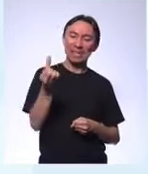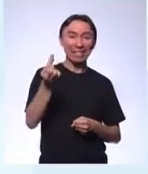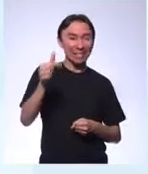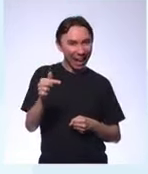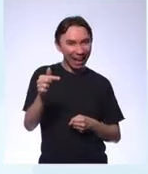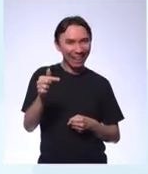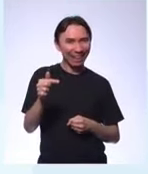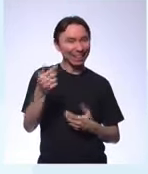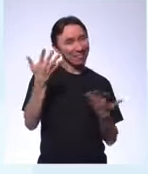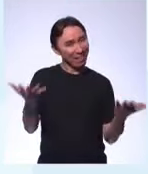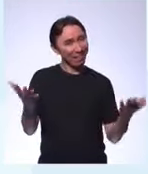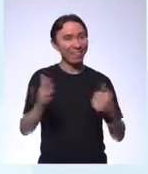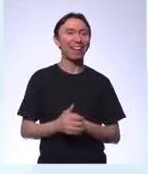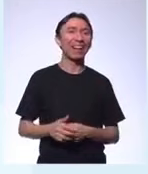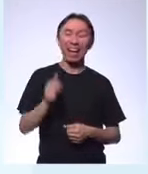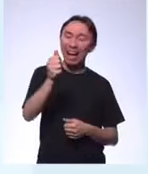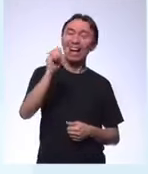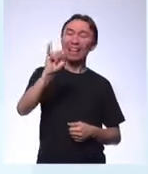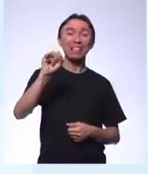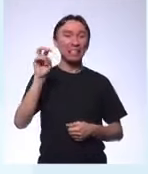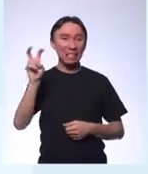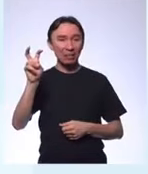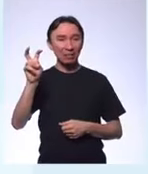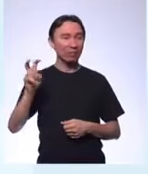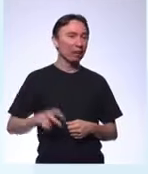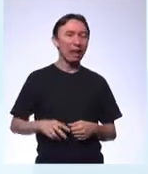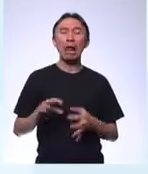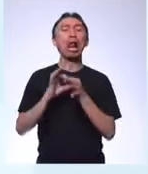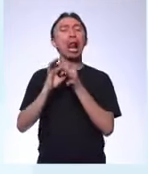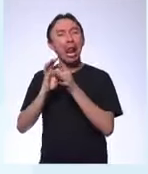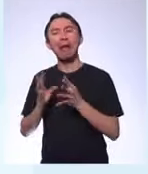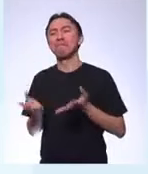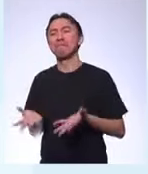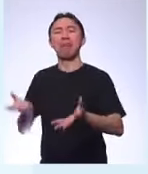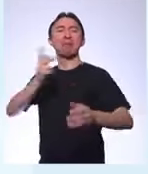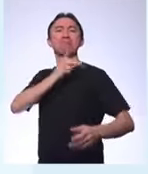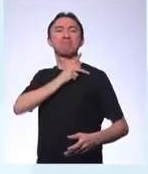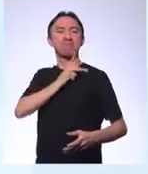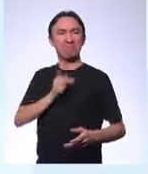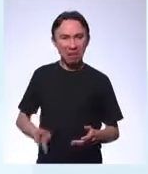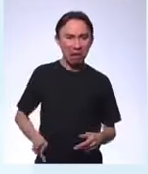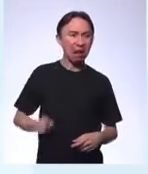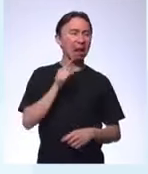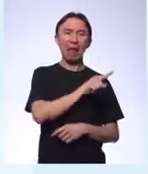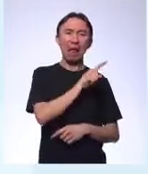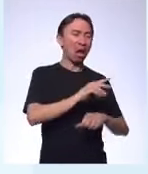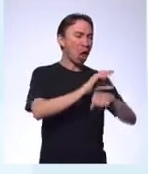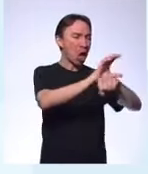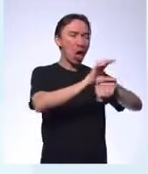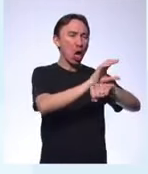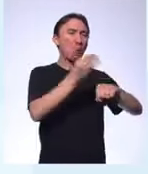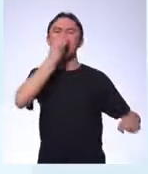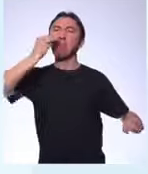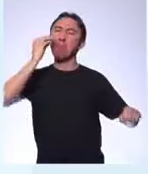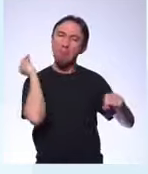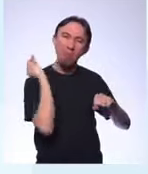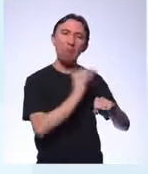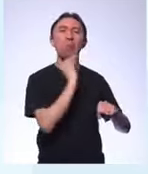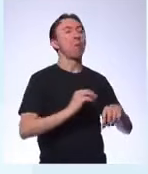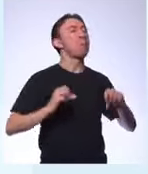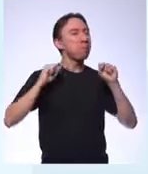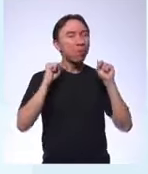nós ouvimos na aula passada, dava liberdade ao presidente da República de desrespeitar a própria Constituição e